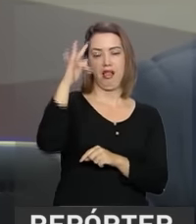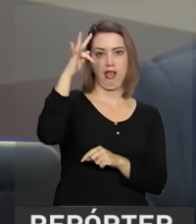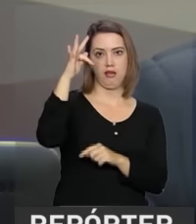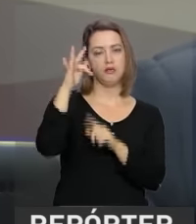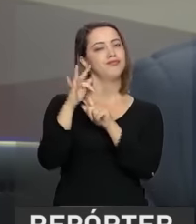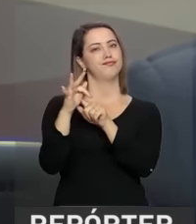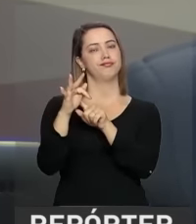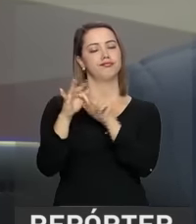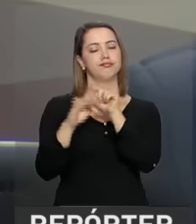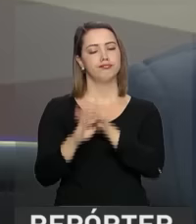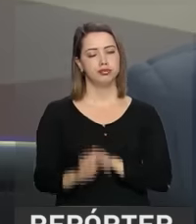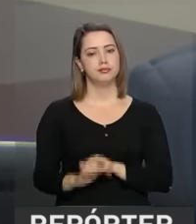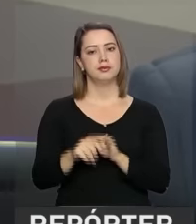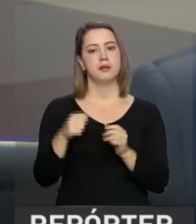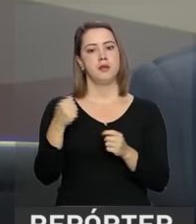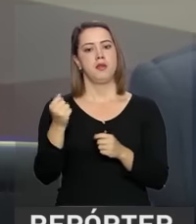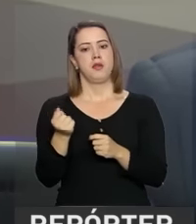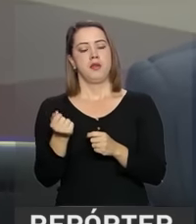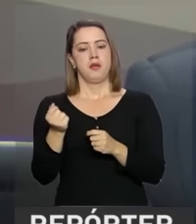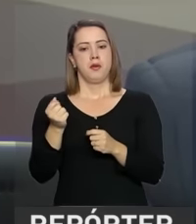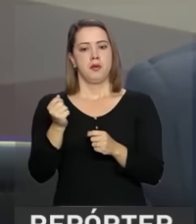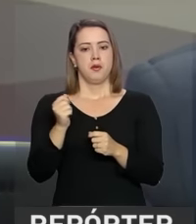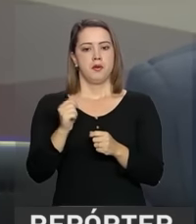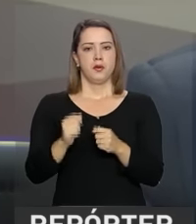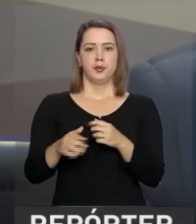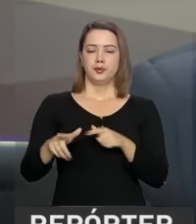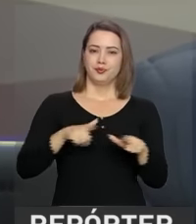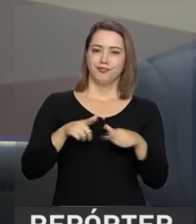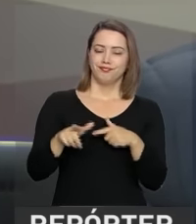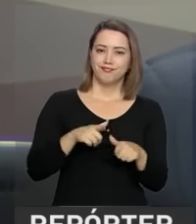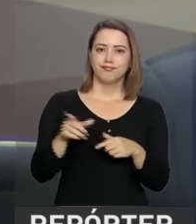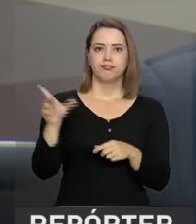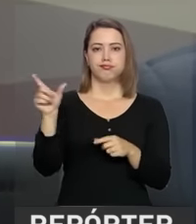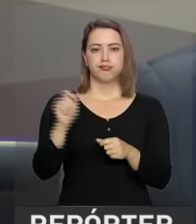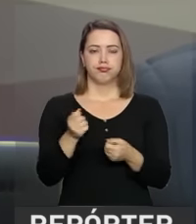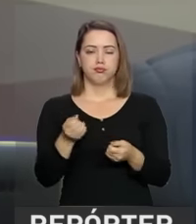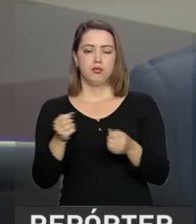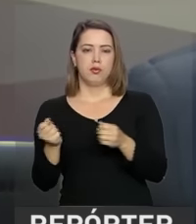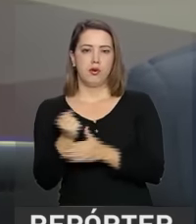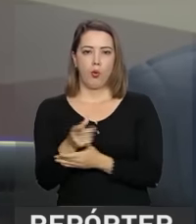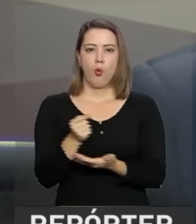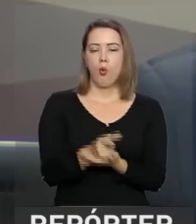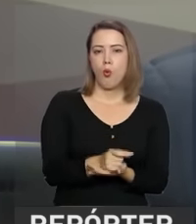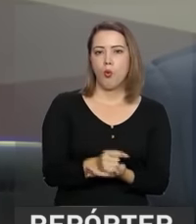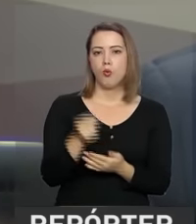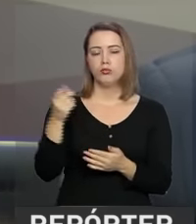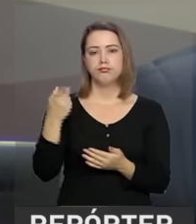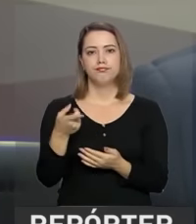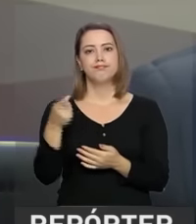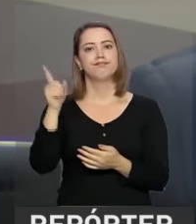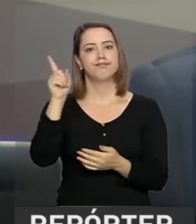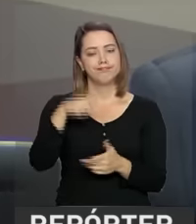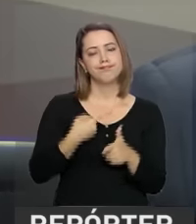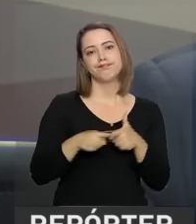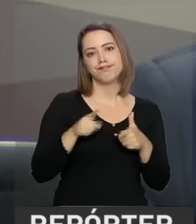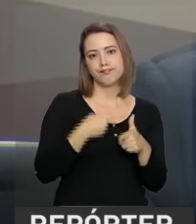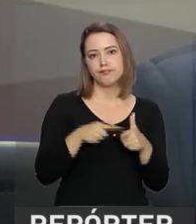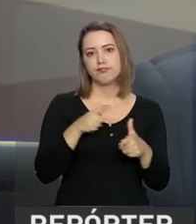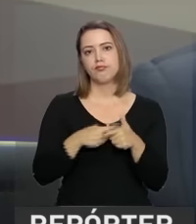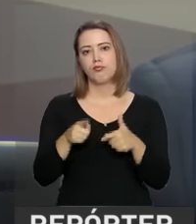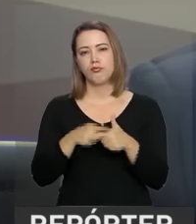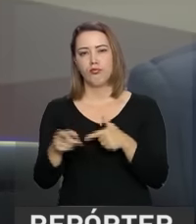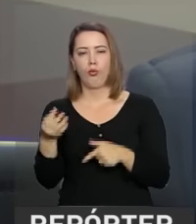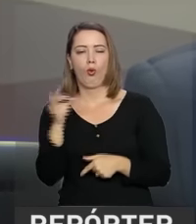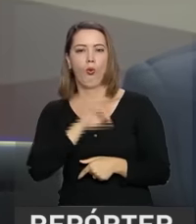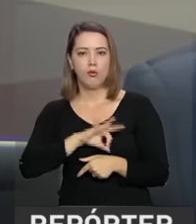economia, inibe o investimento, a produção, inibe o consumo e impactam negativamente a renda, o nível